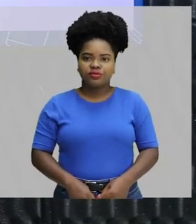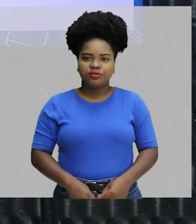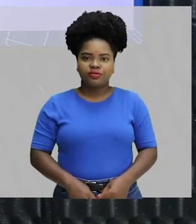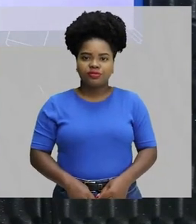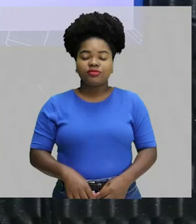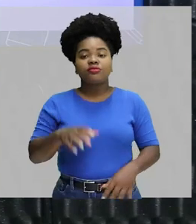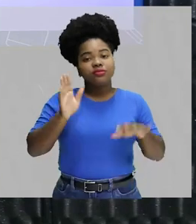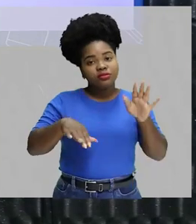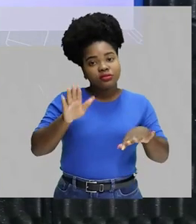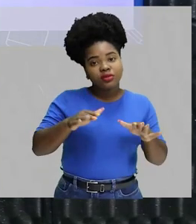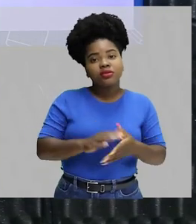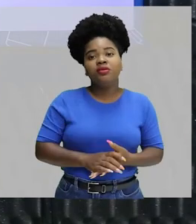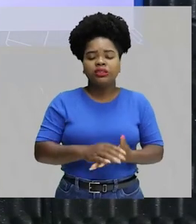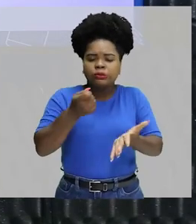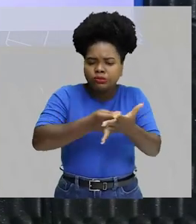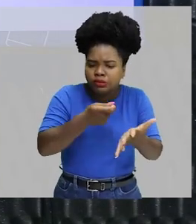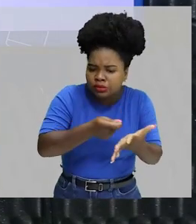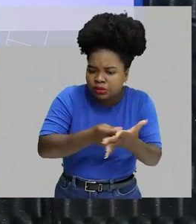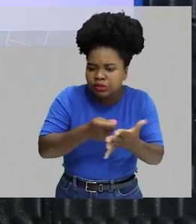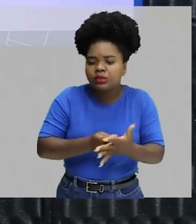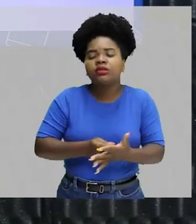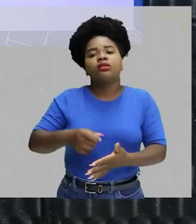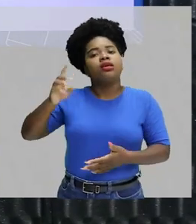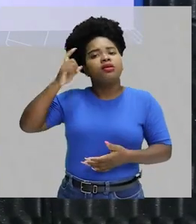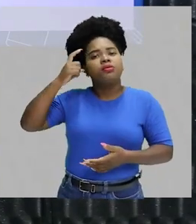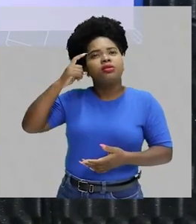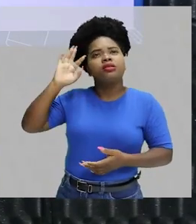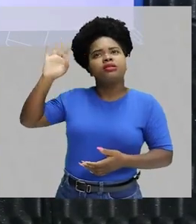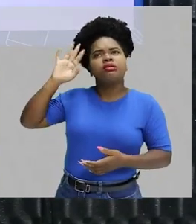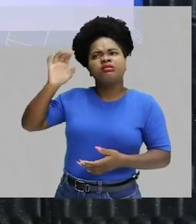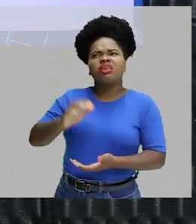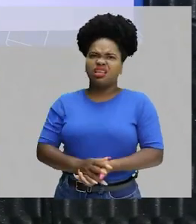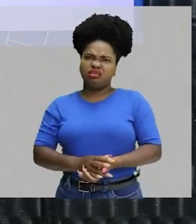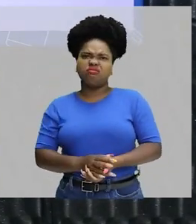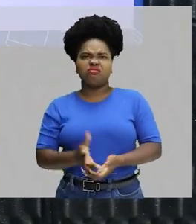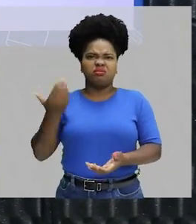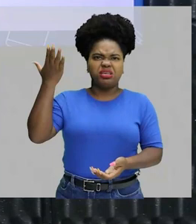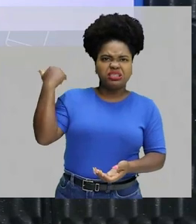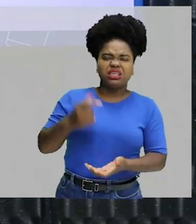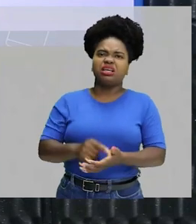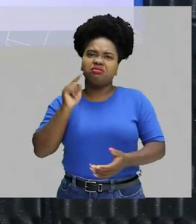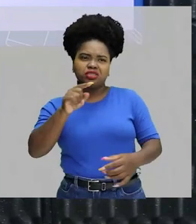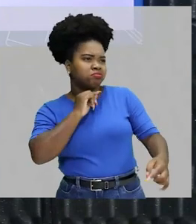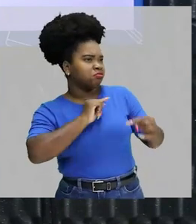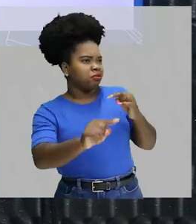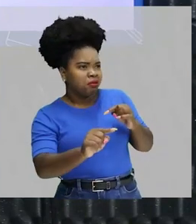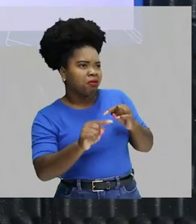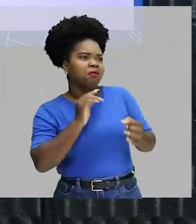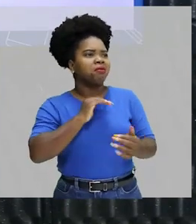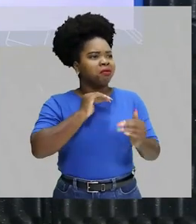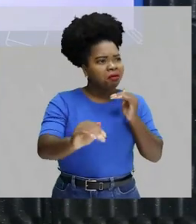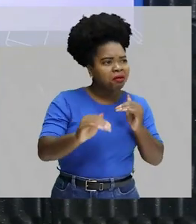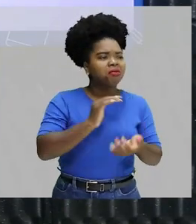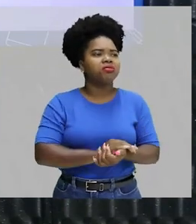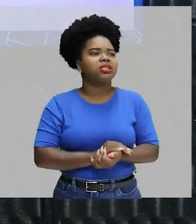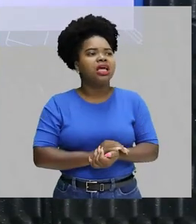às vezes você fica insistindo em pensamentos ultrapassados pensamentos que já você não concorda aí você vai tentar convencer o